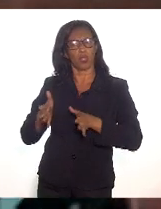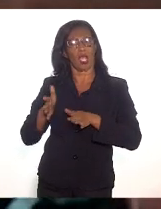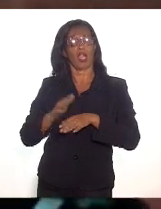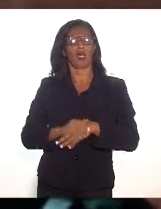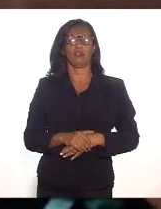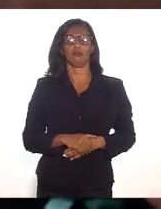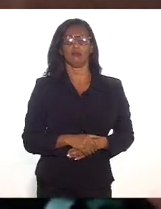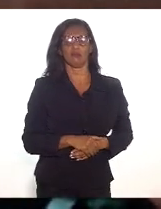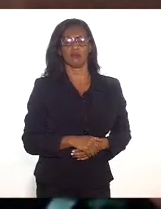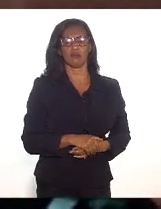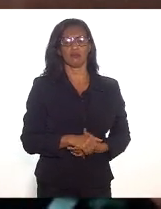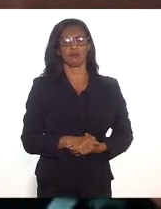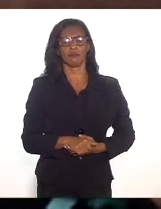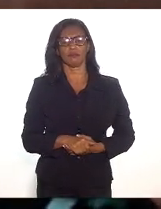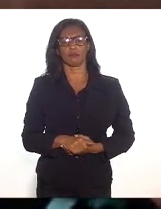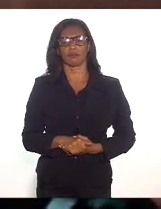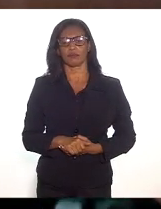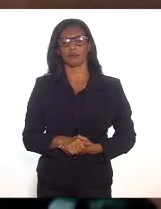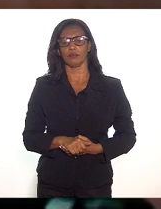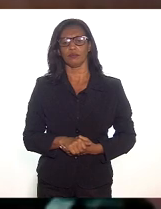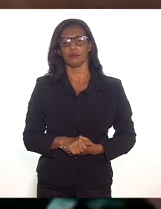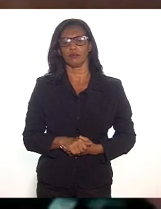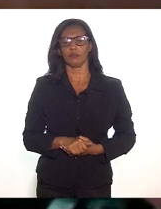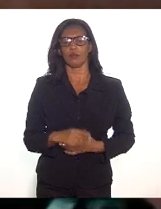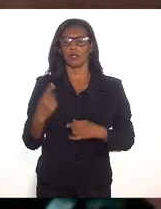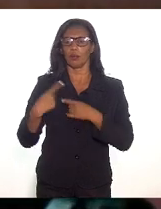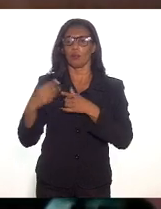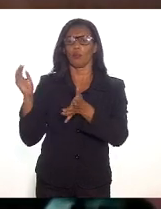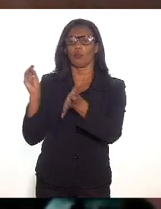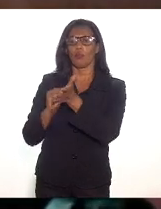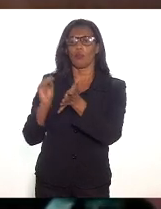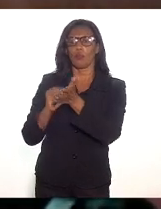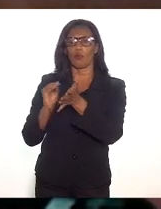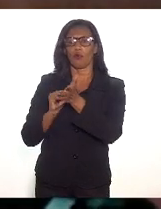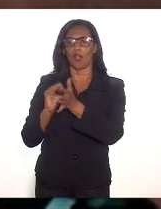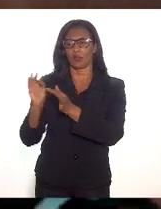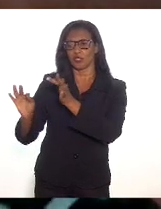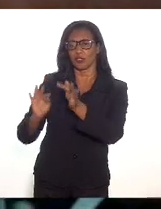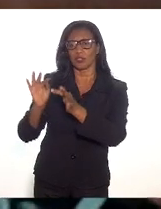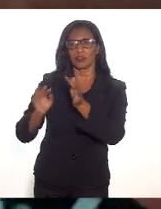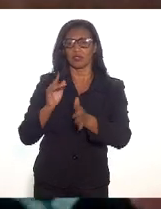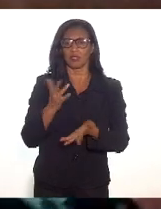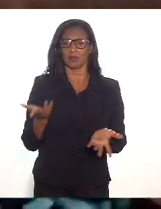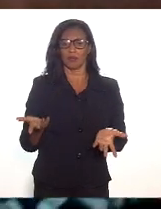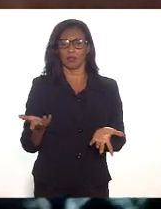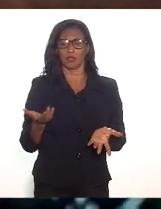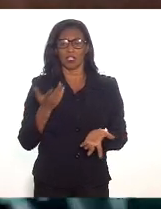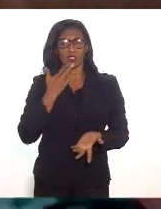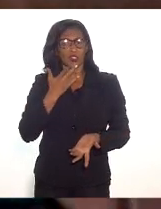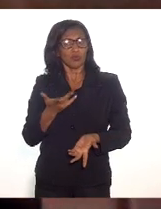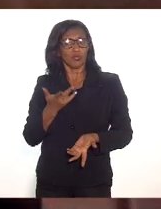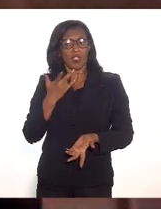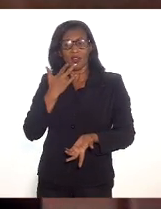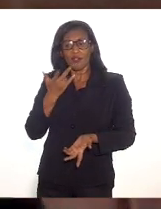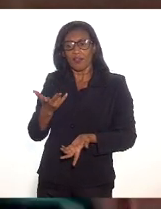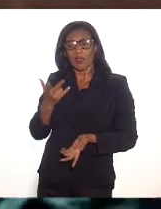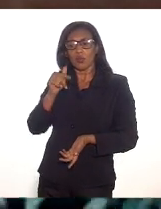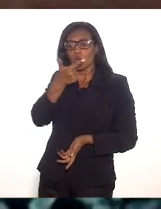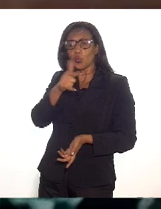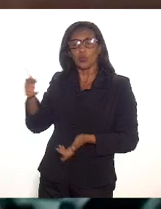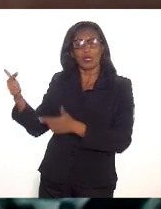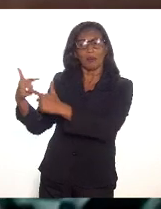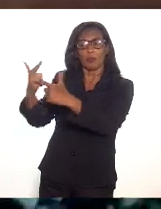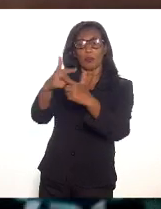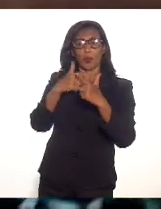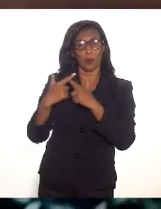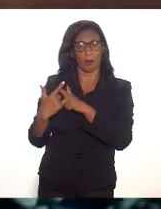conta de veiculação hídrica da doença. A gente não está dizendo que não tem problemas